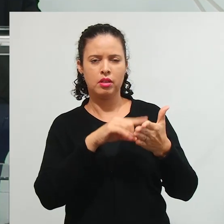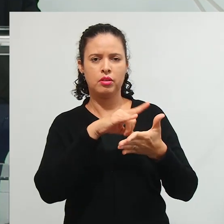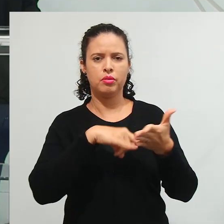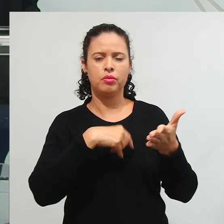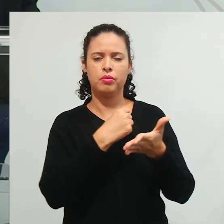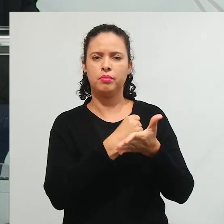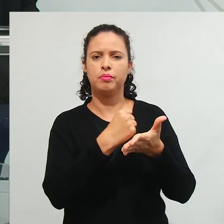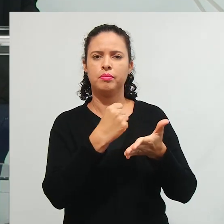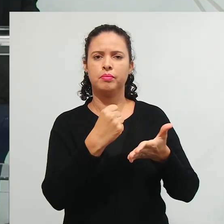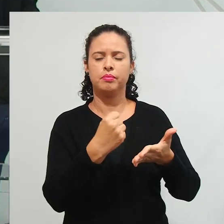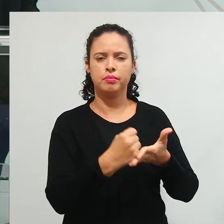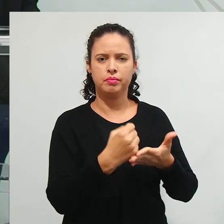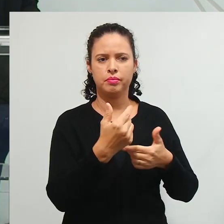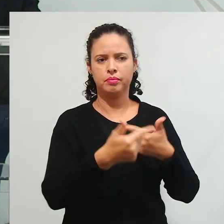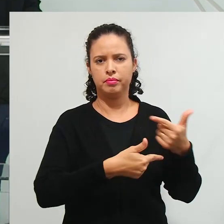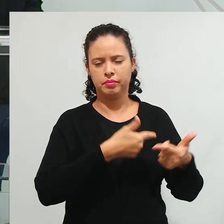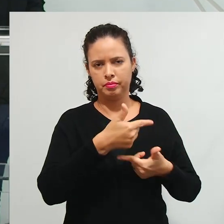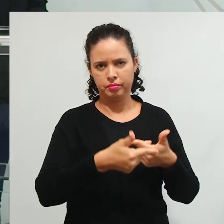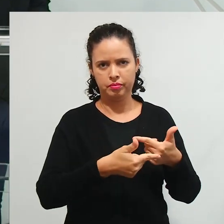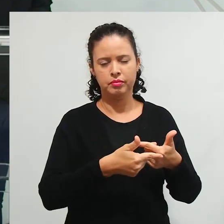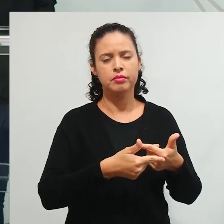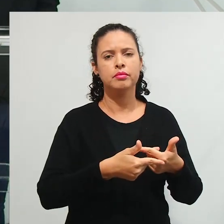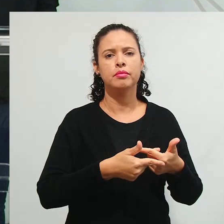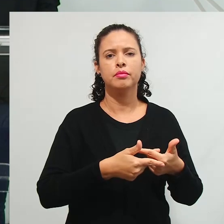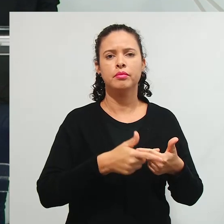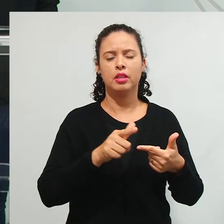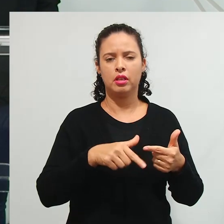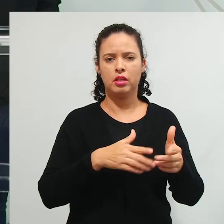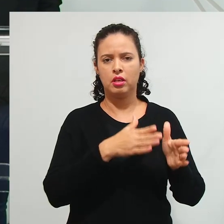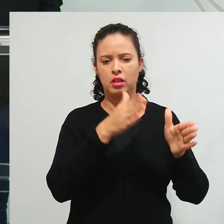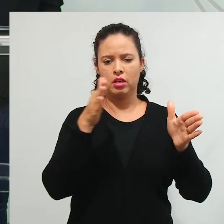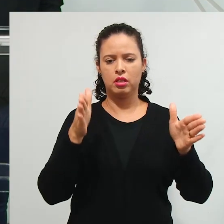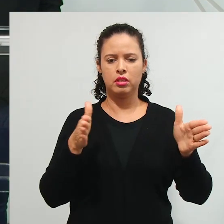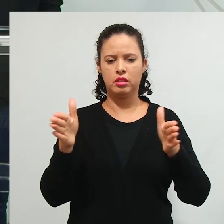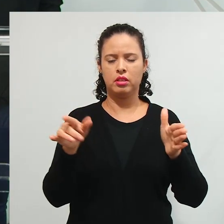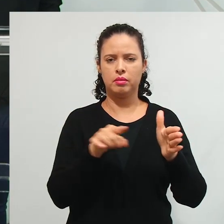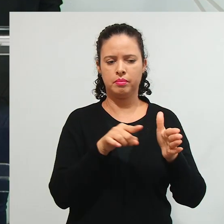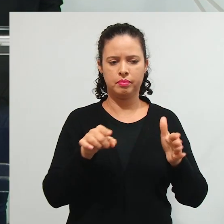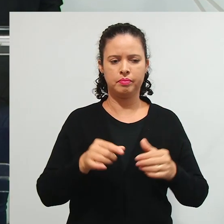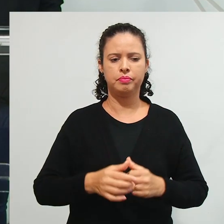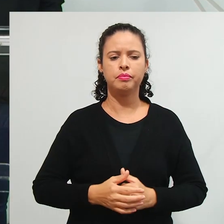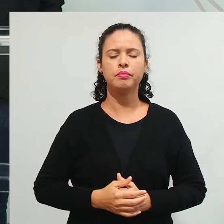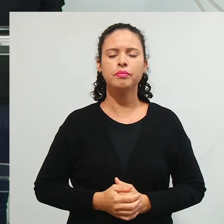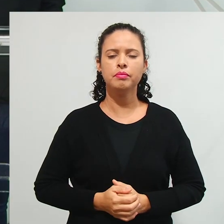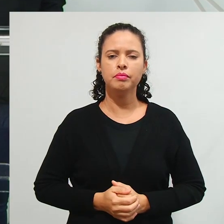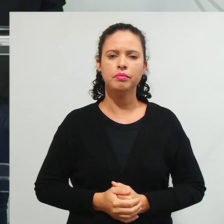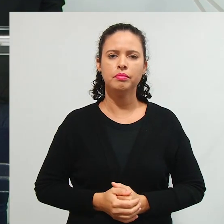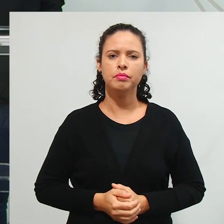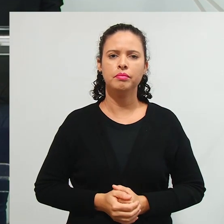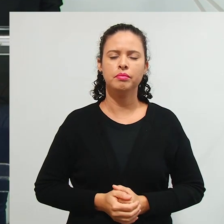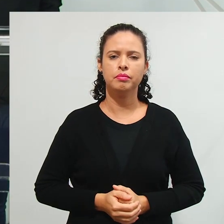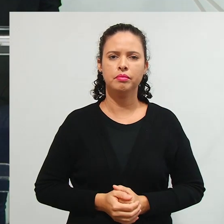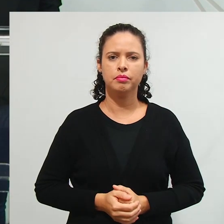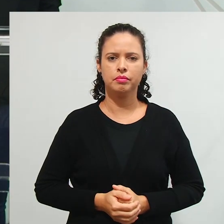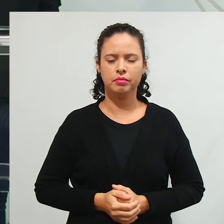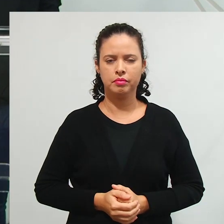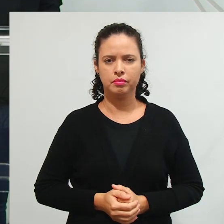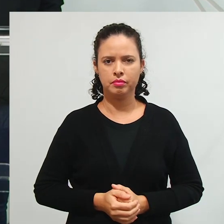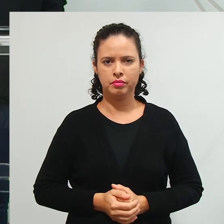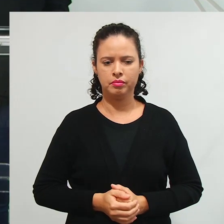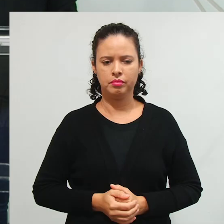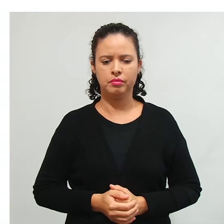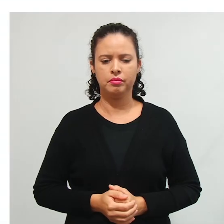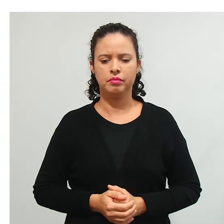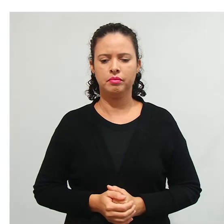no contrato de prestação de serviço. Então, essa é a etapa de liquidação. Agora, vamos para a